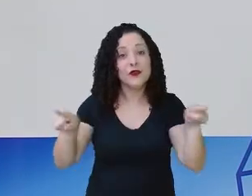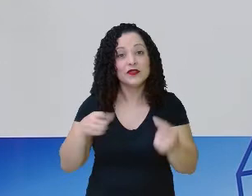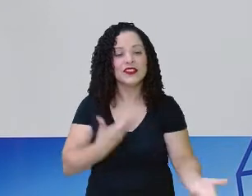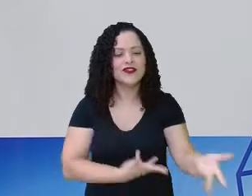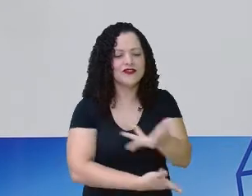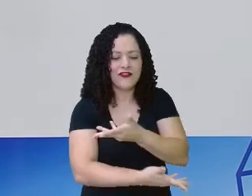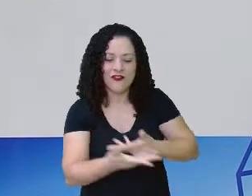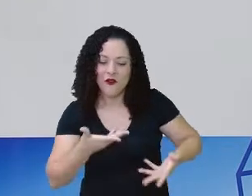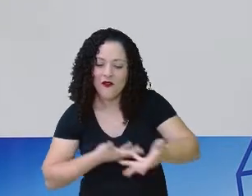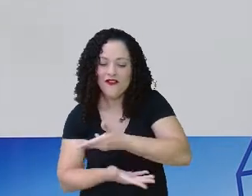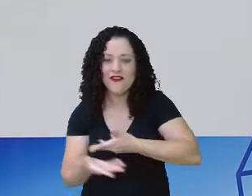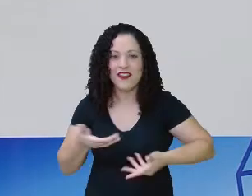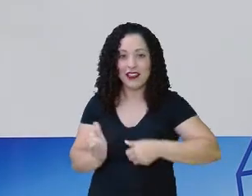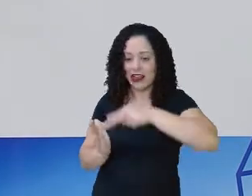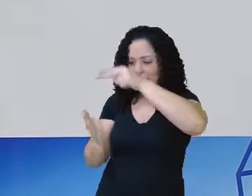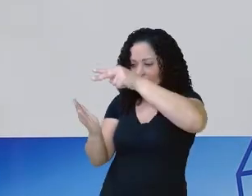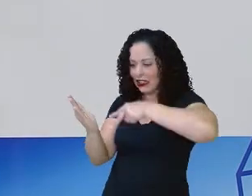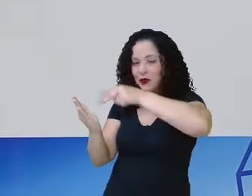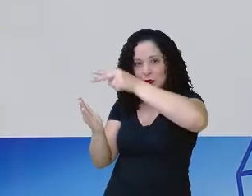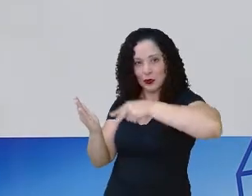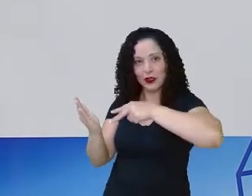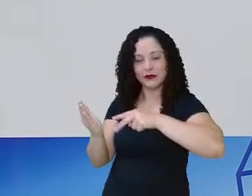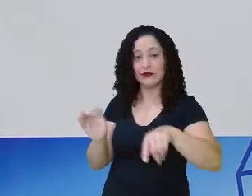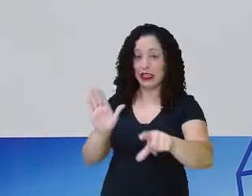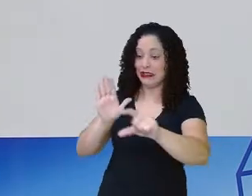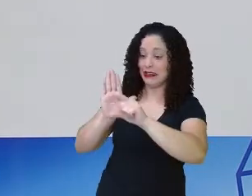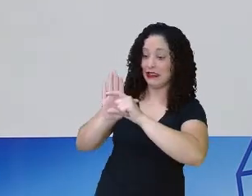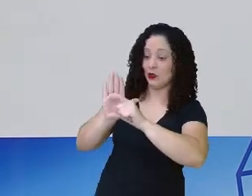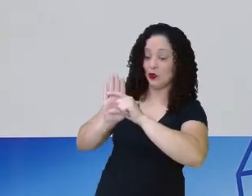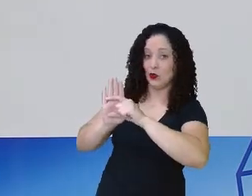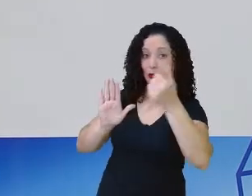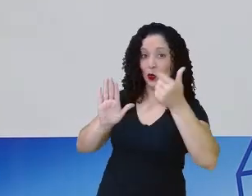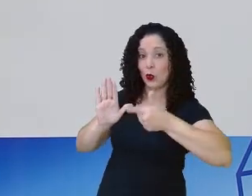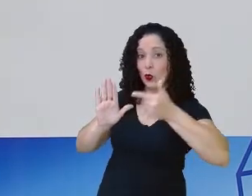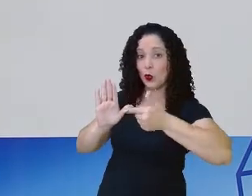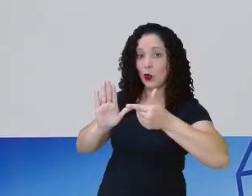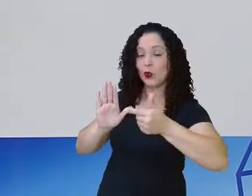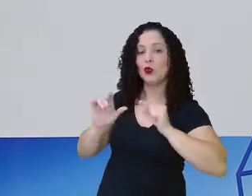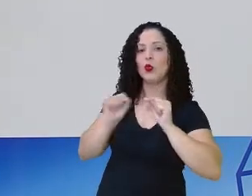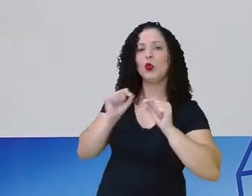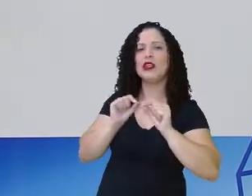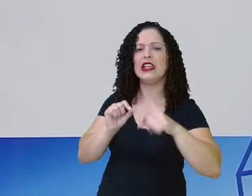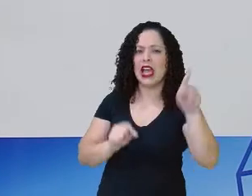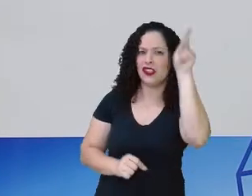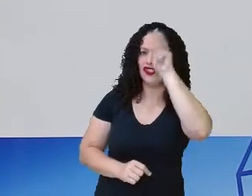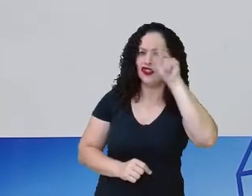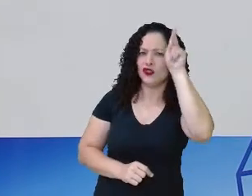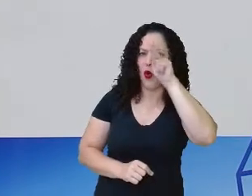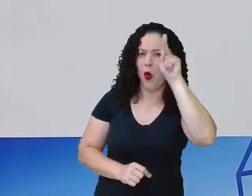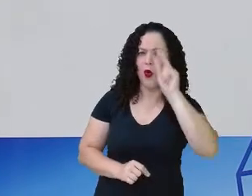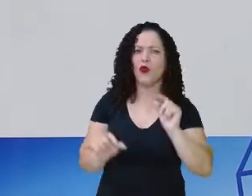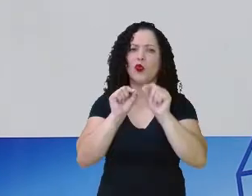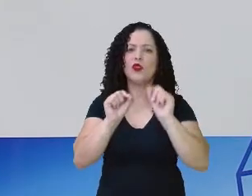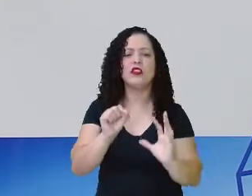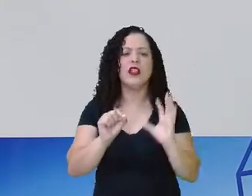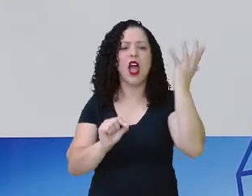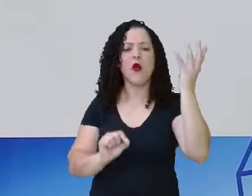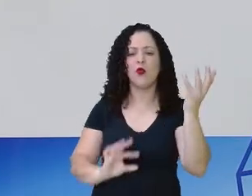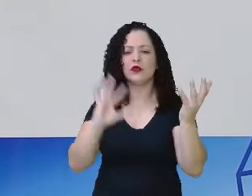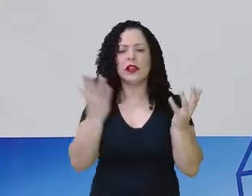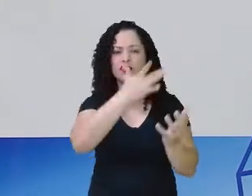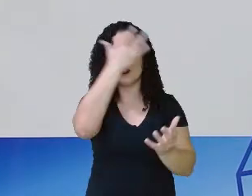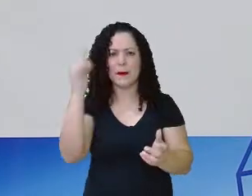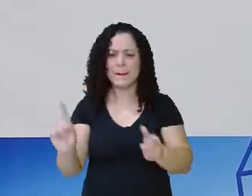aí na leitura. Em seguida vem o desenvolvimento, é onde vai surgir realmente o conflito da história, onde as personagens vão estar ali